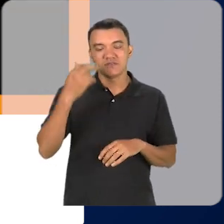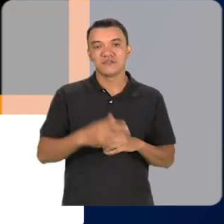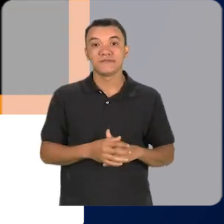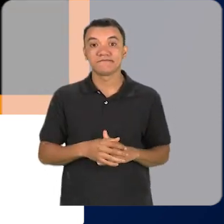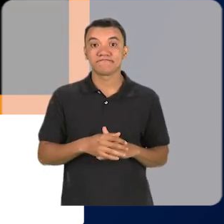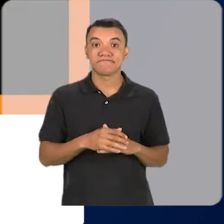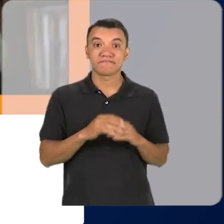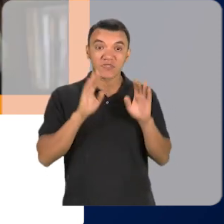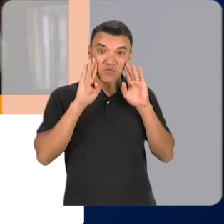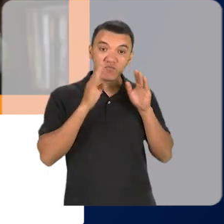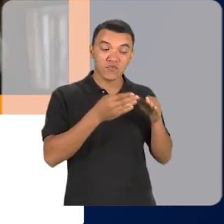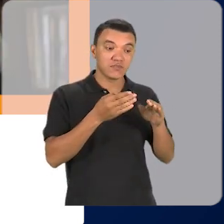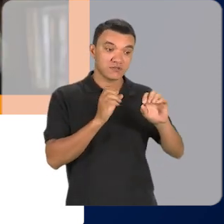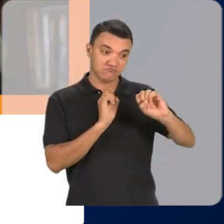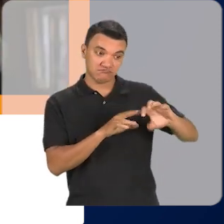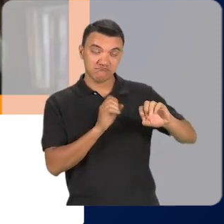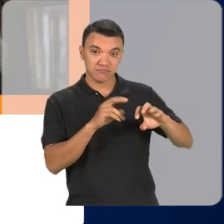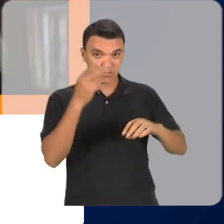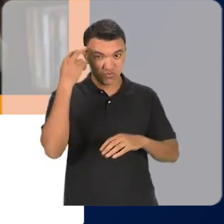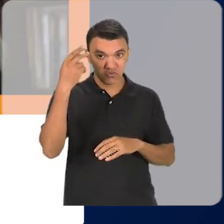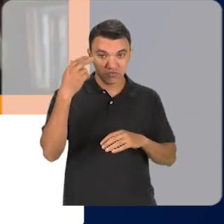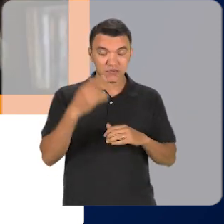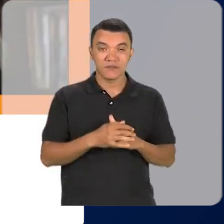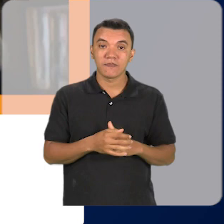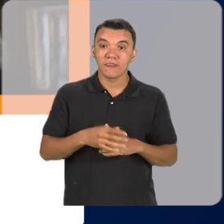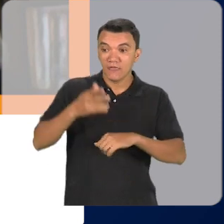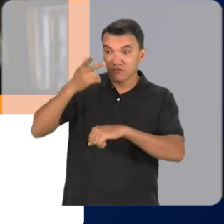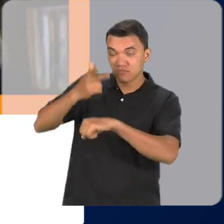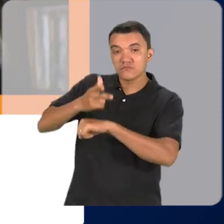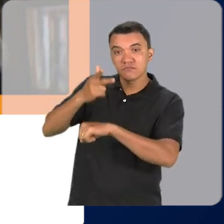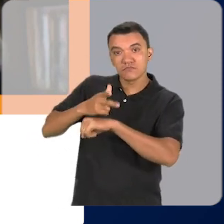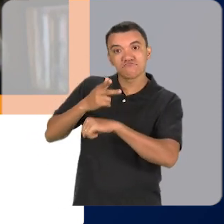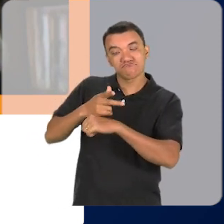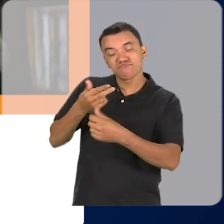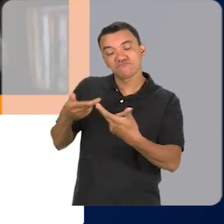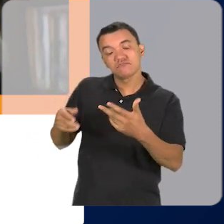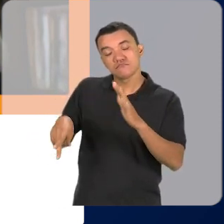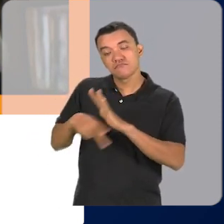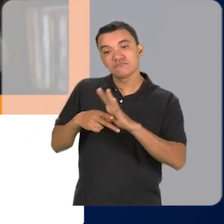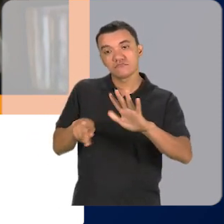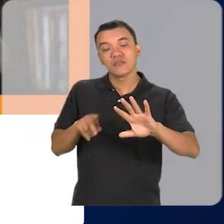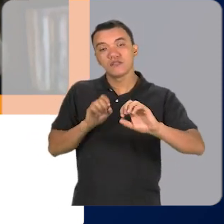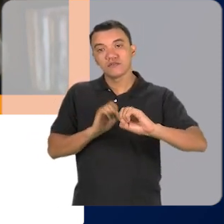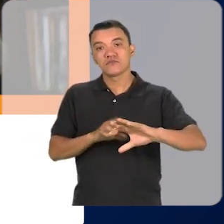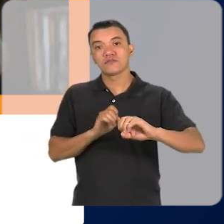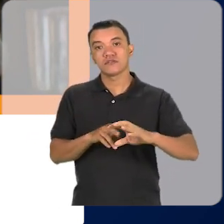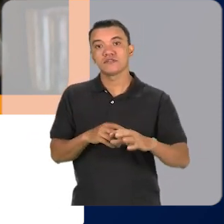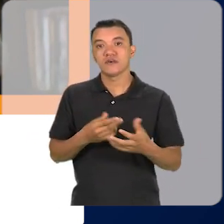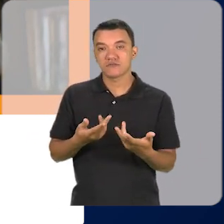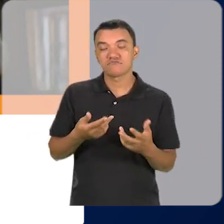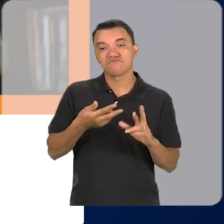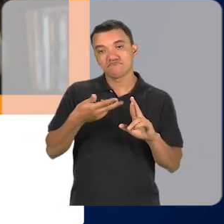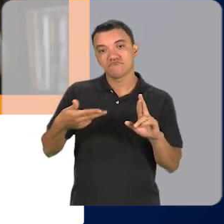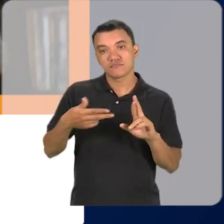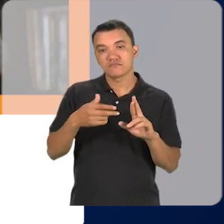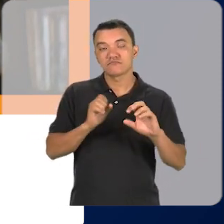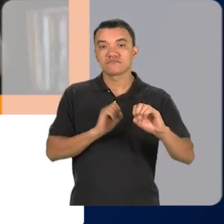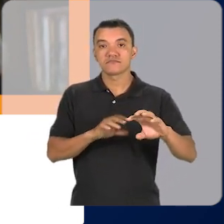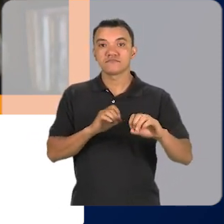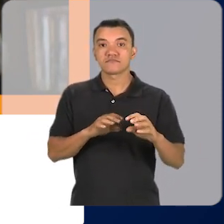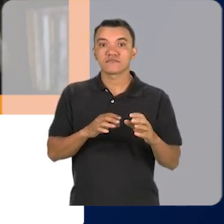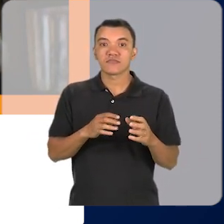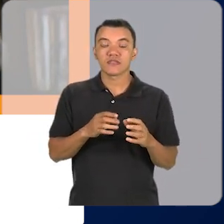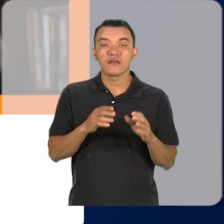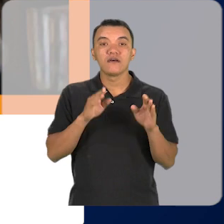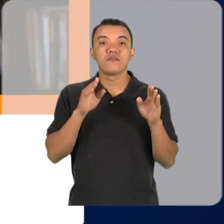História, né, e esse documentário é um produto educacional, e, portanto, como produto educacional, ele se destina, né,